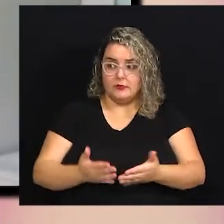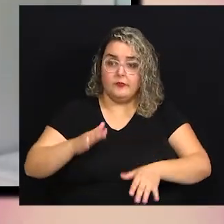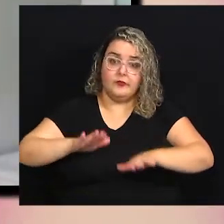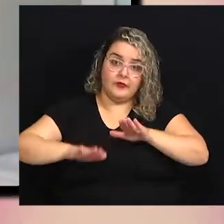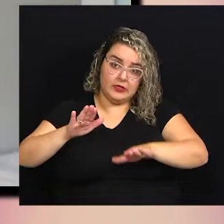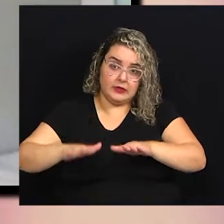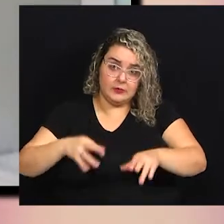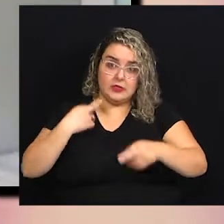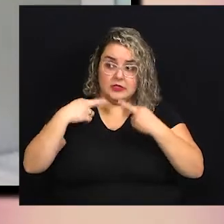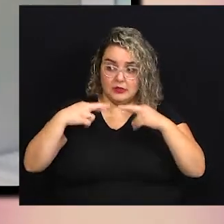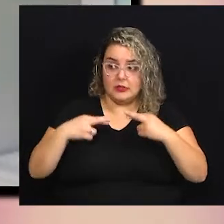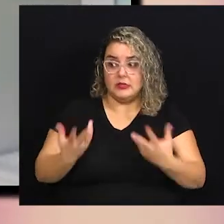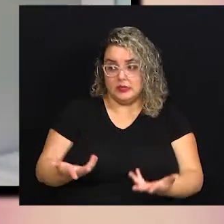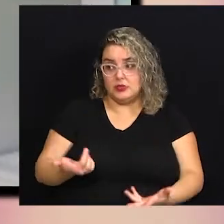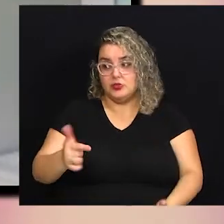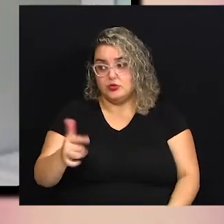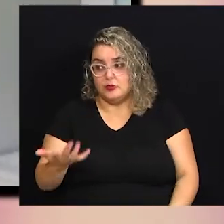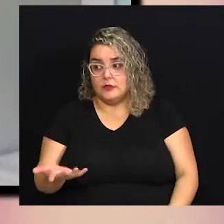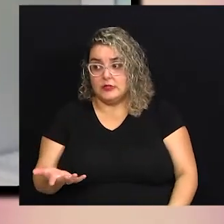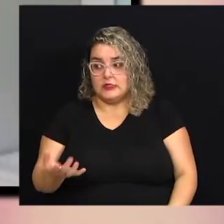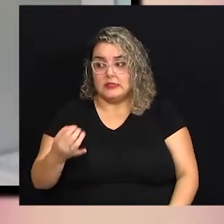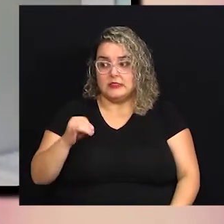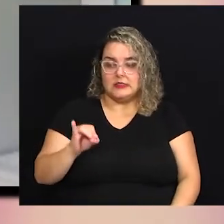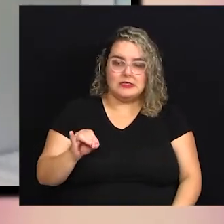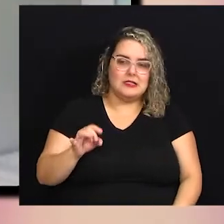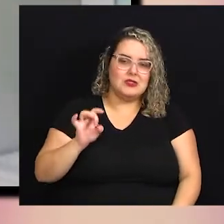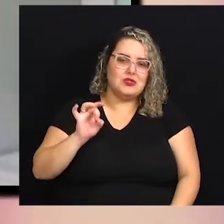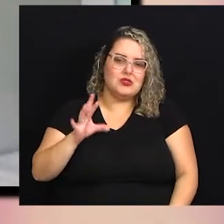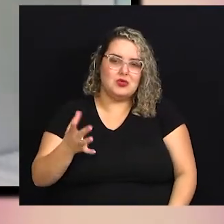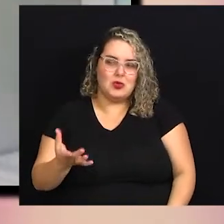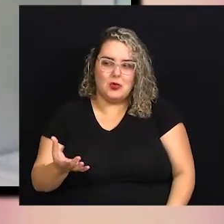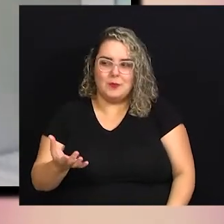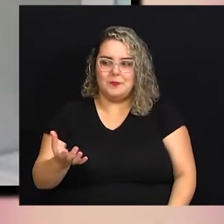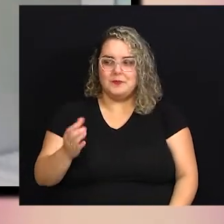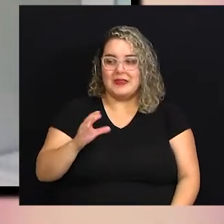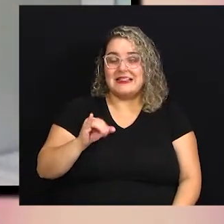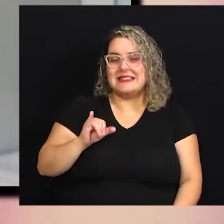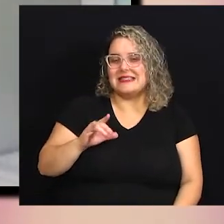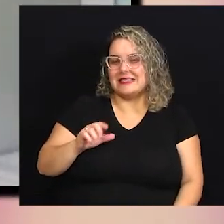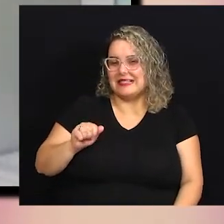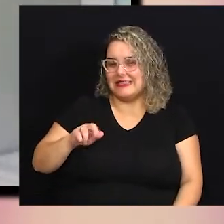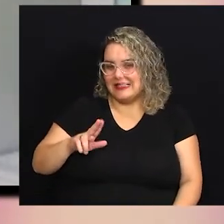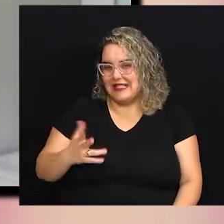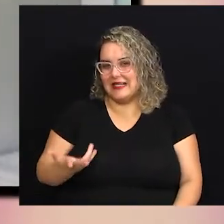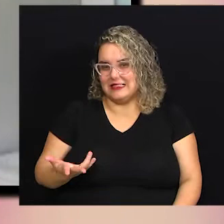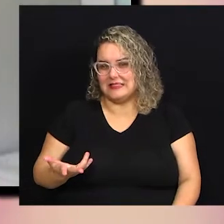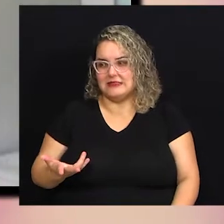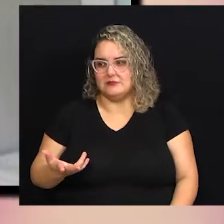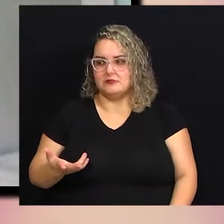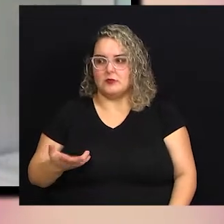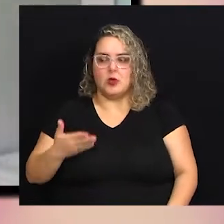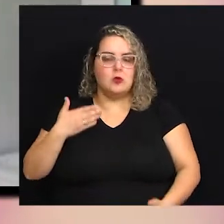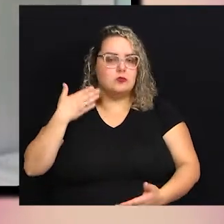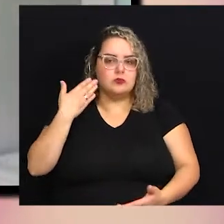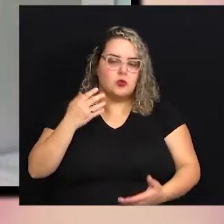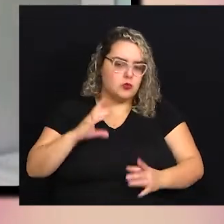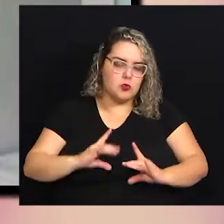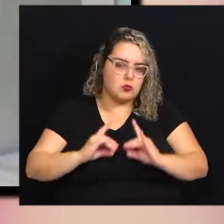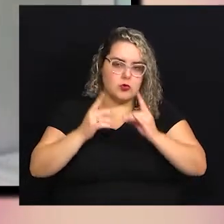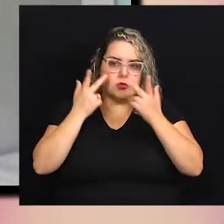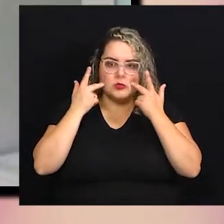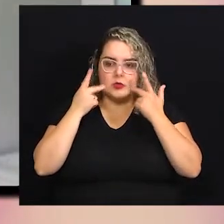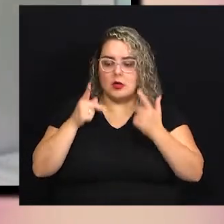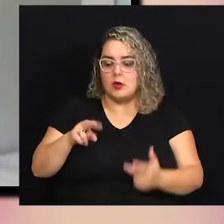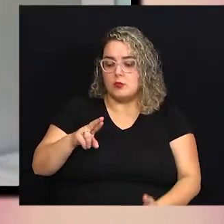tratamento, então vai depender muito da queixa, de novo, né? Por exemplo, se é só ciclar a paciente, a gente pode usar um